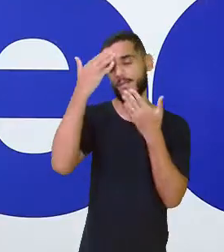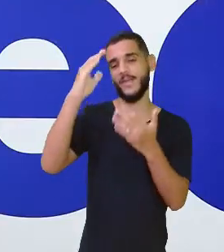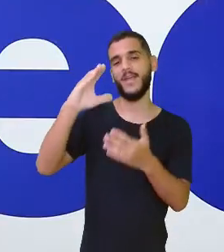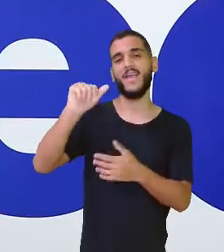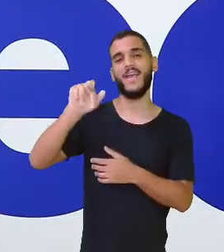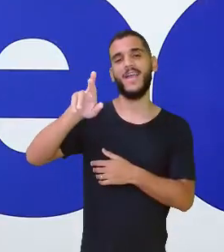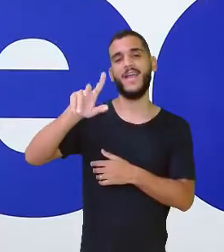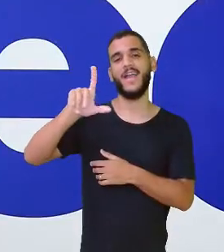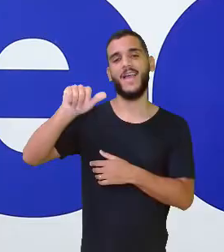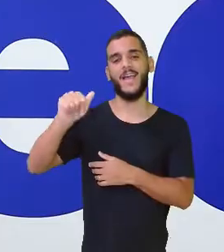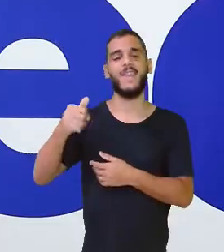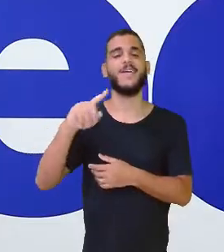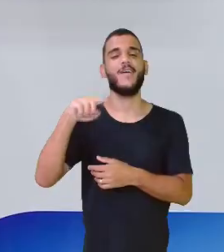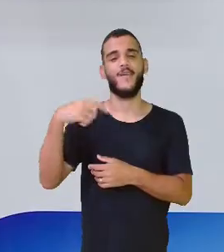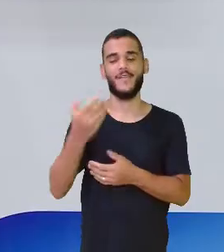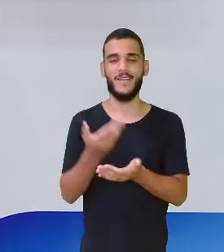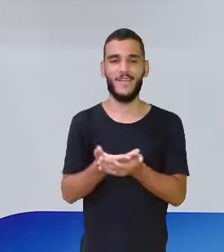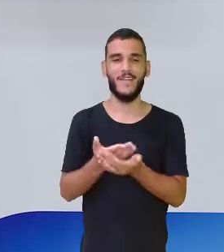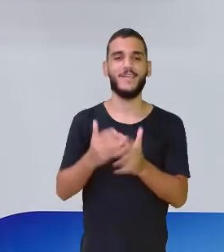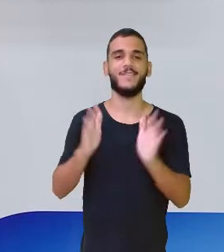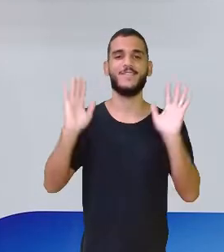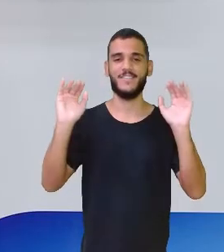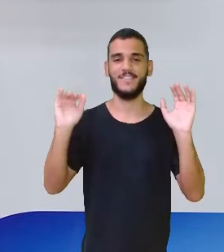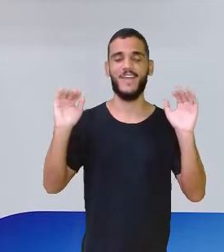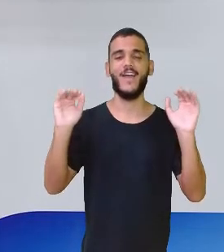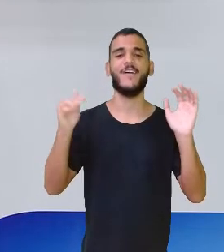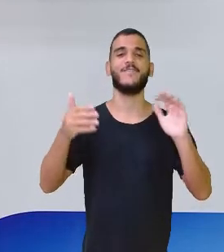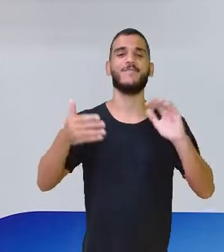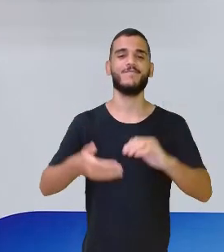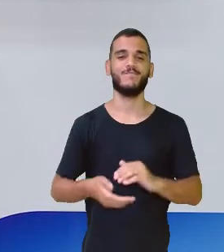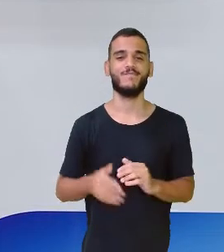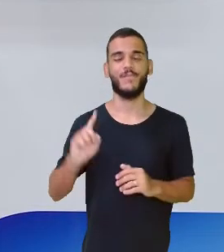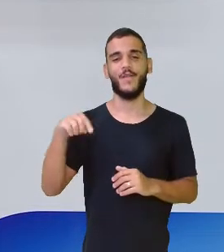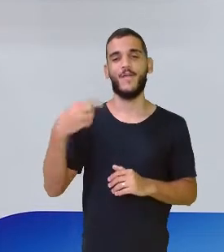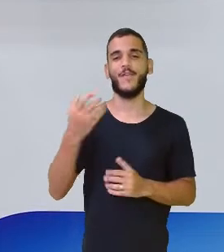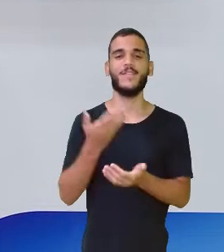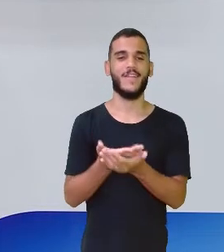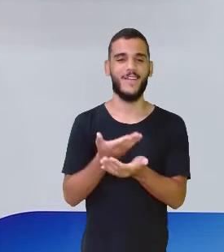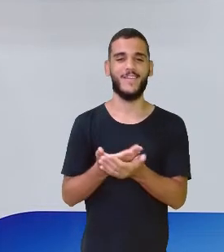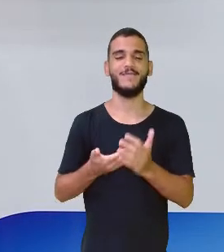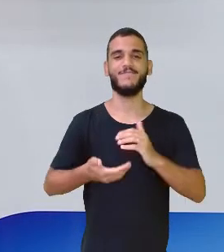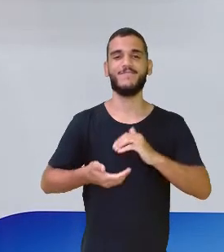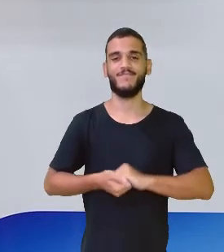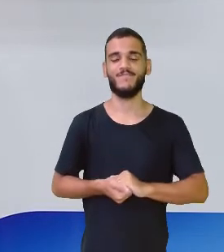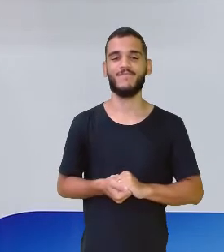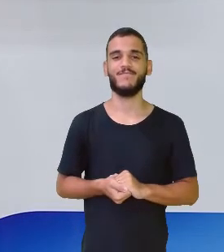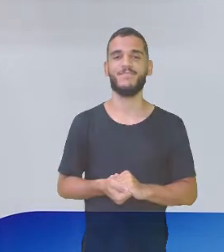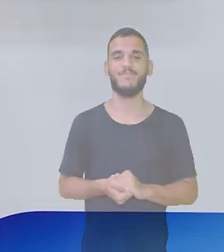agradeço, professor. Até a próxima. Tchau, E é gente. isso, gente. Tchau, tchau. Até a nossa próxima aula.